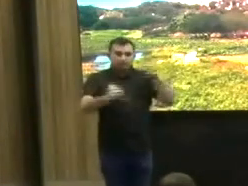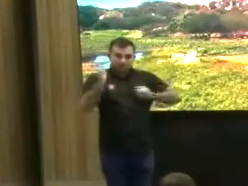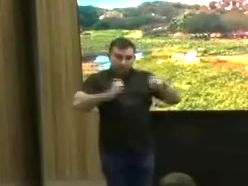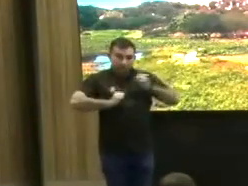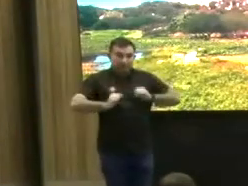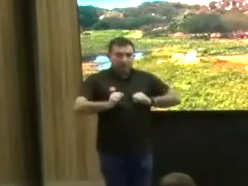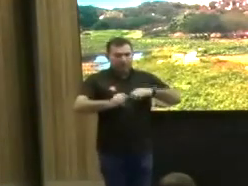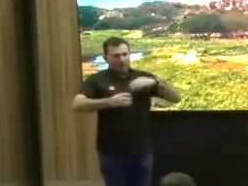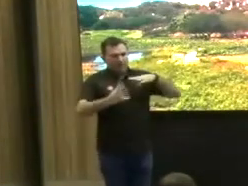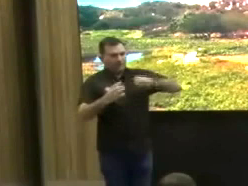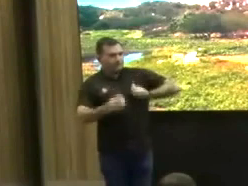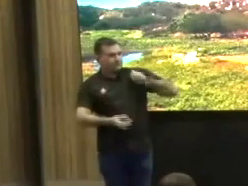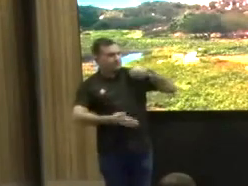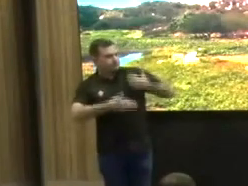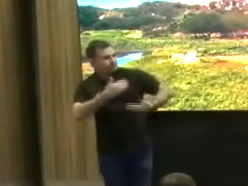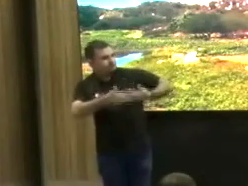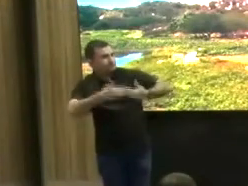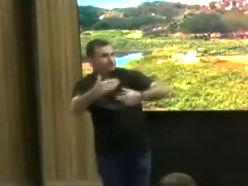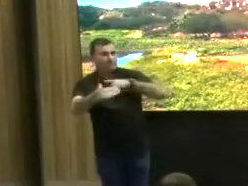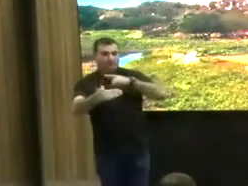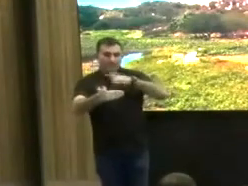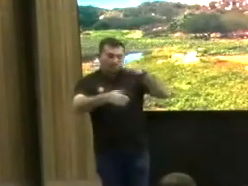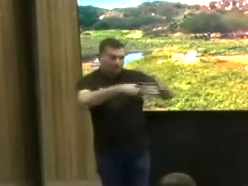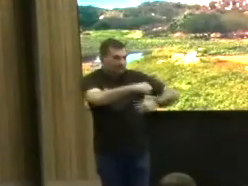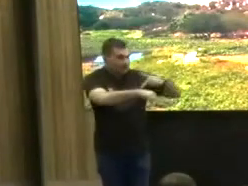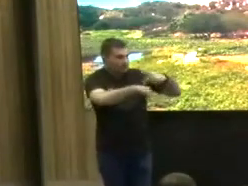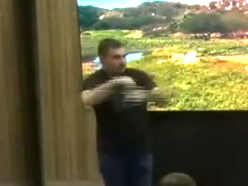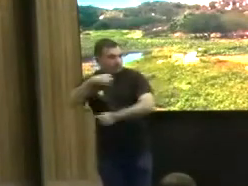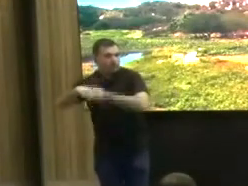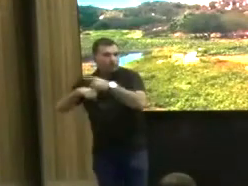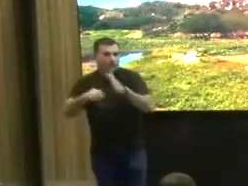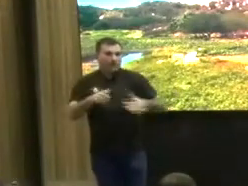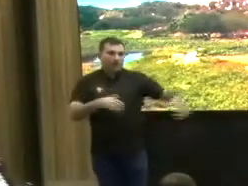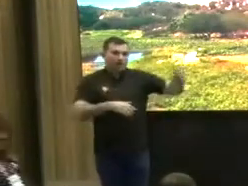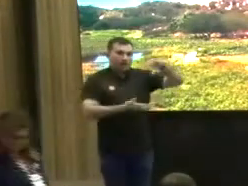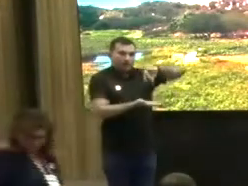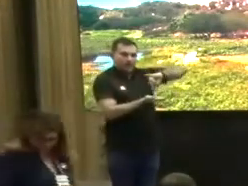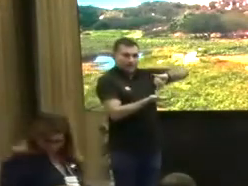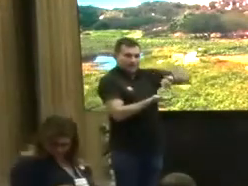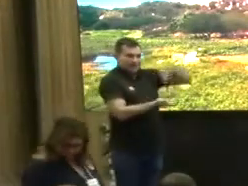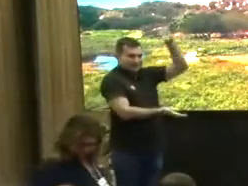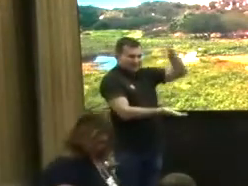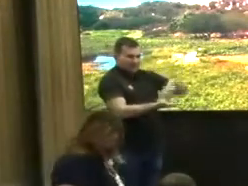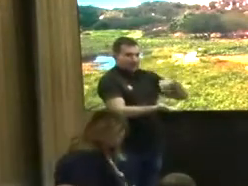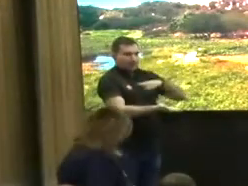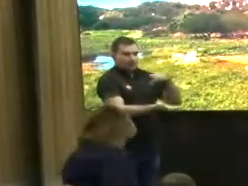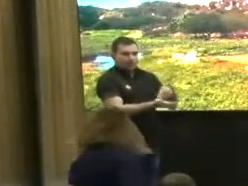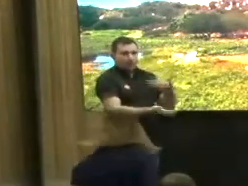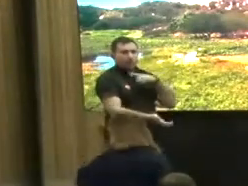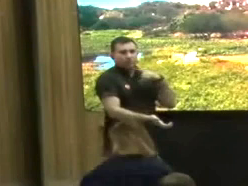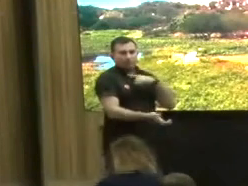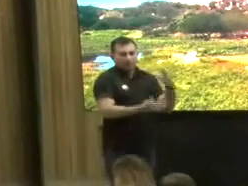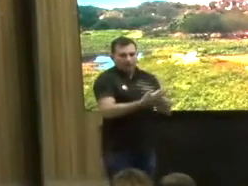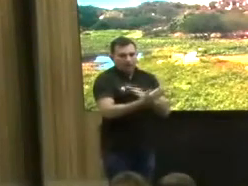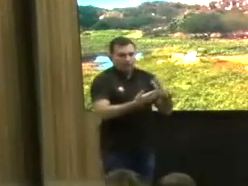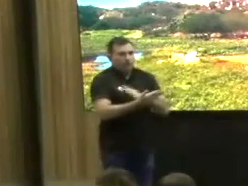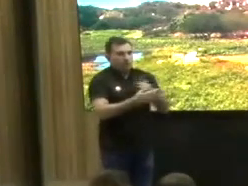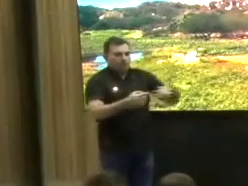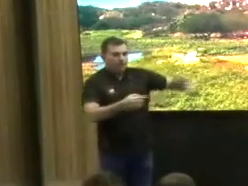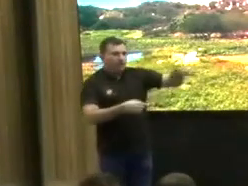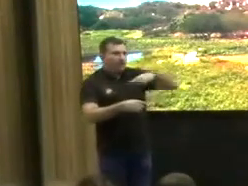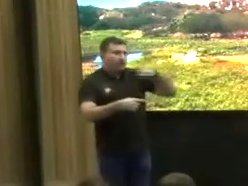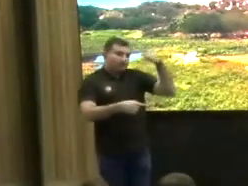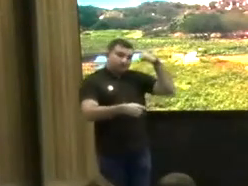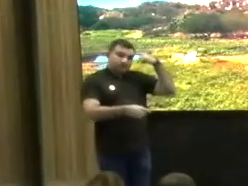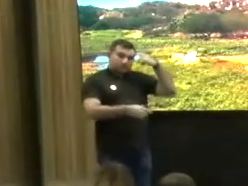ciclo da vida que nos países do capitalismo central haviam desfrutado de um período